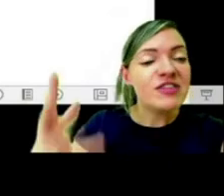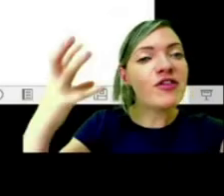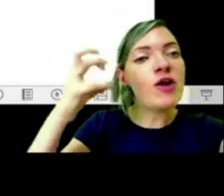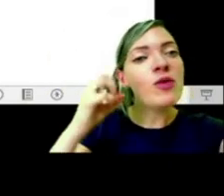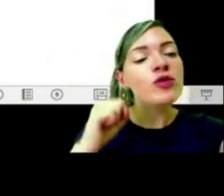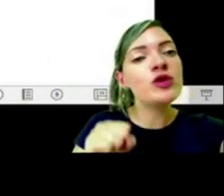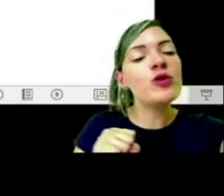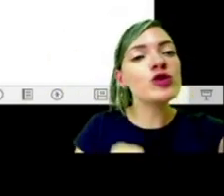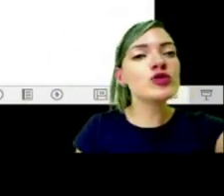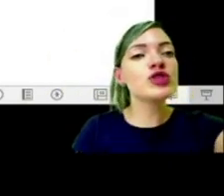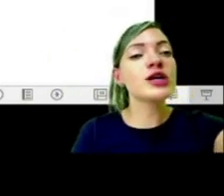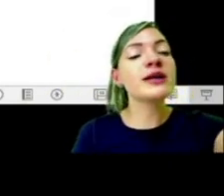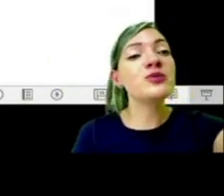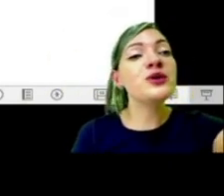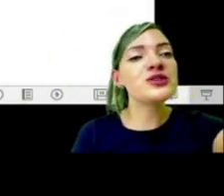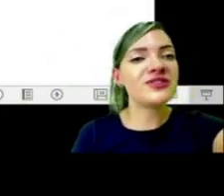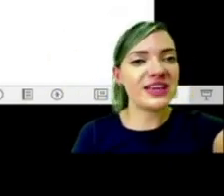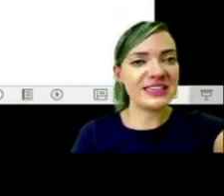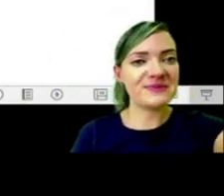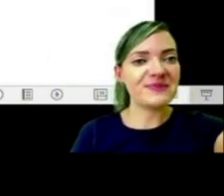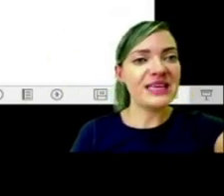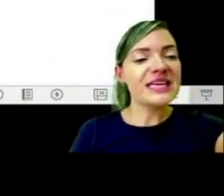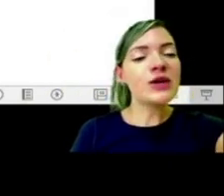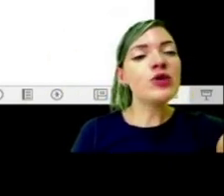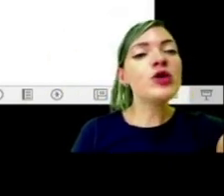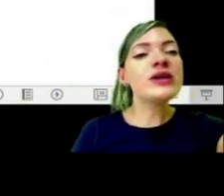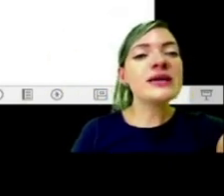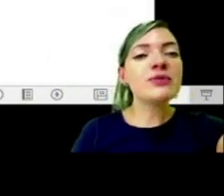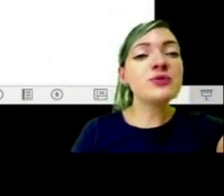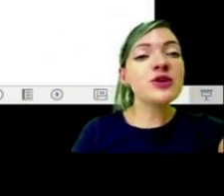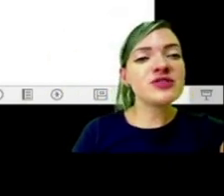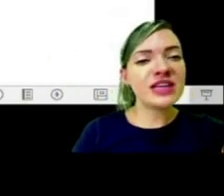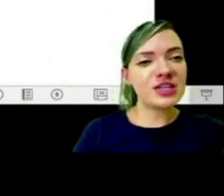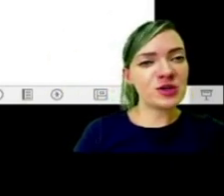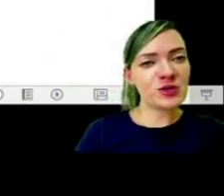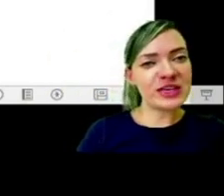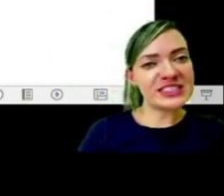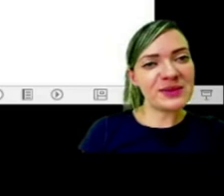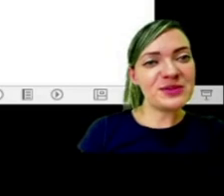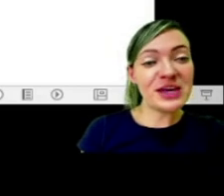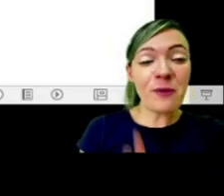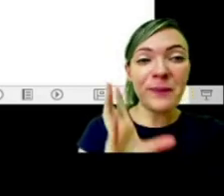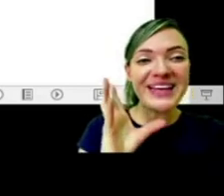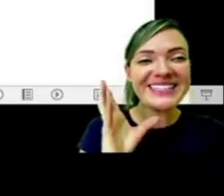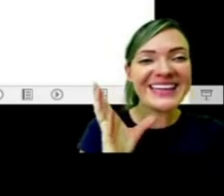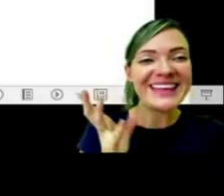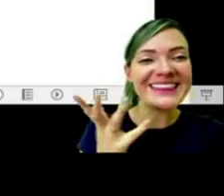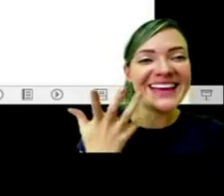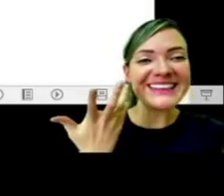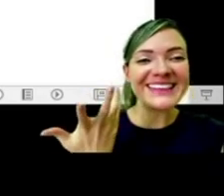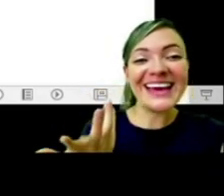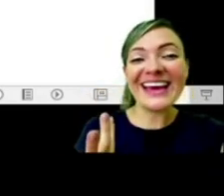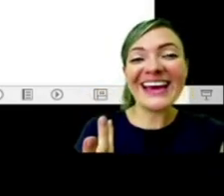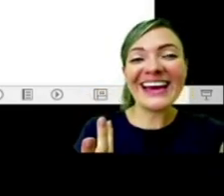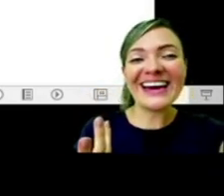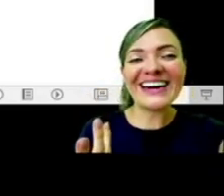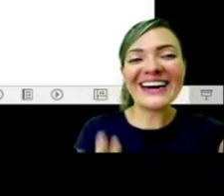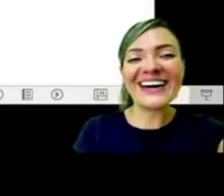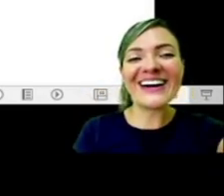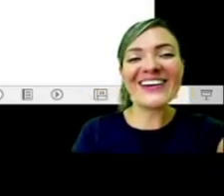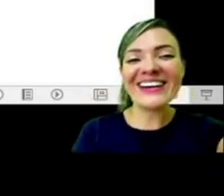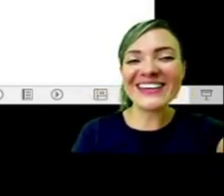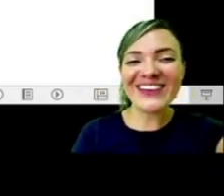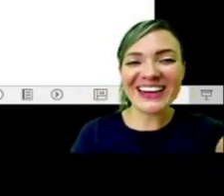planeta formam um único conjunto chamado biosfera. Então, o único exemplo de biosfera que nós conhecemos é o planeta